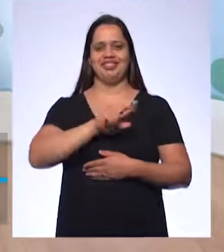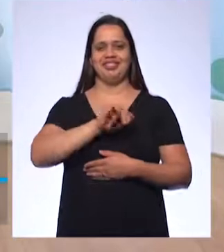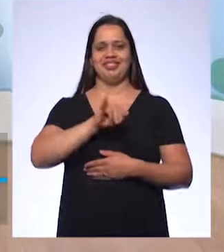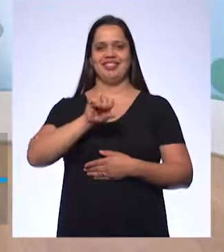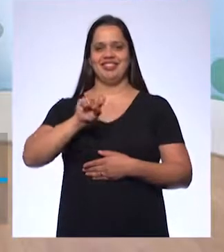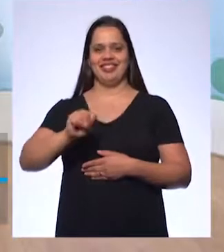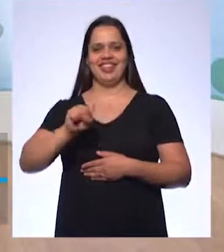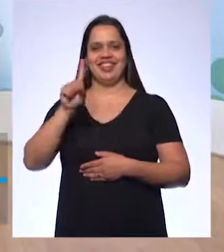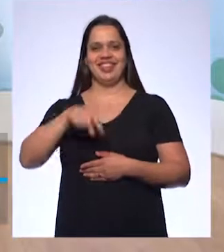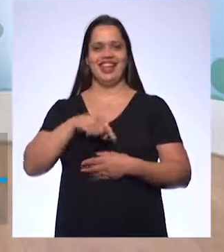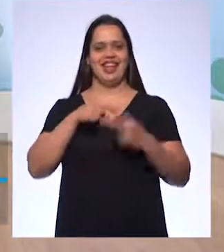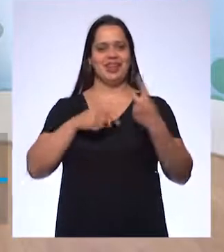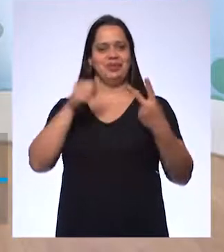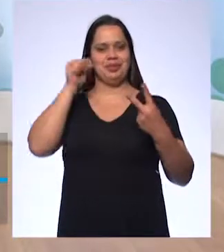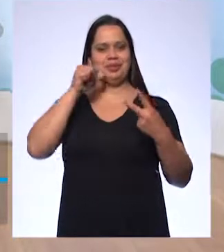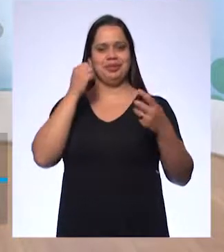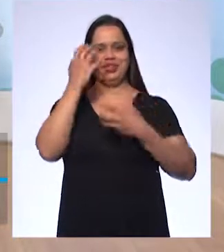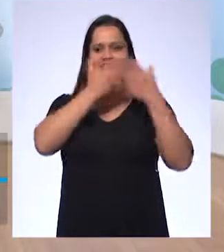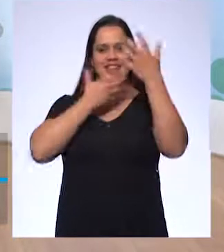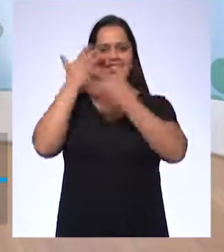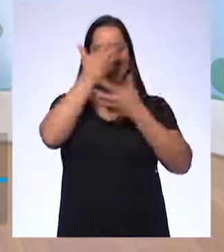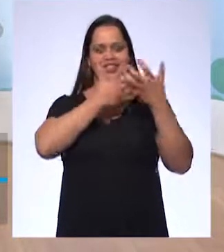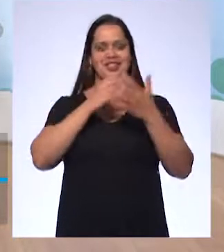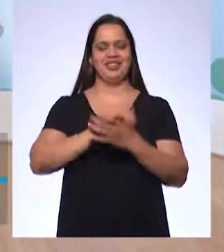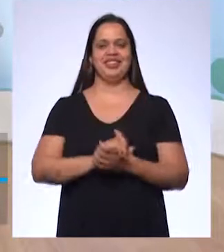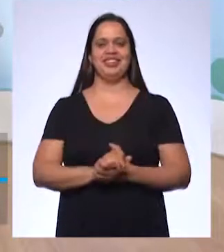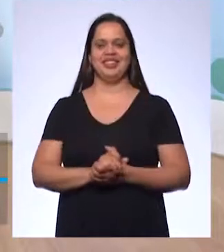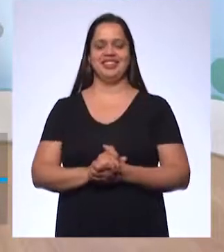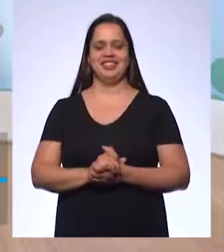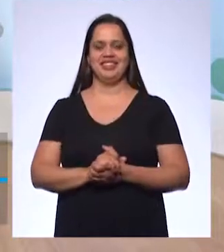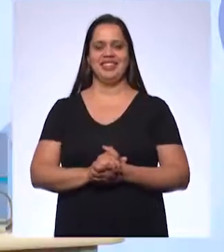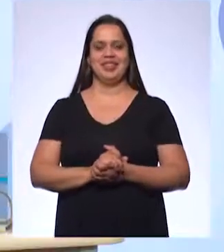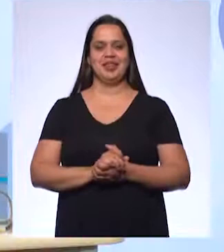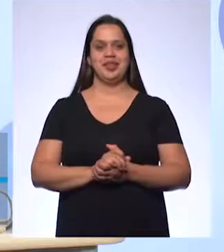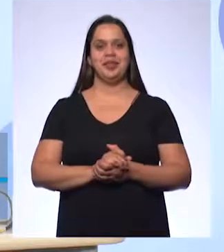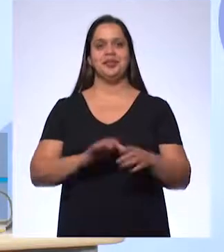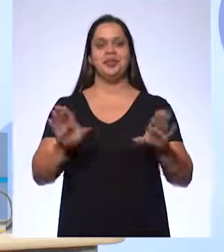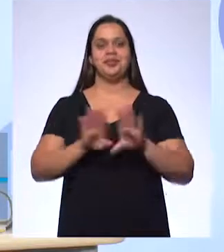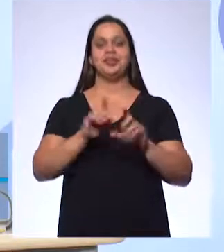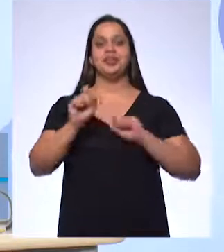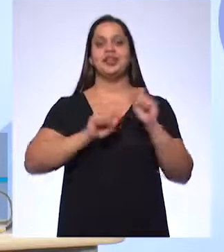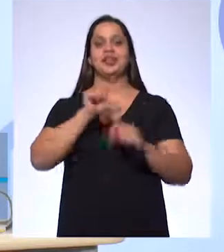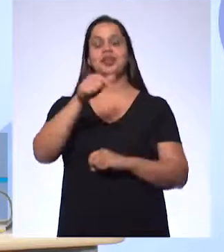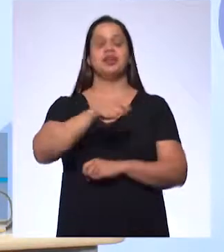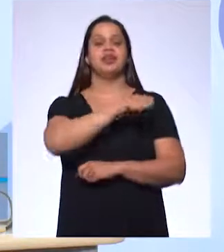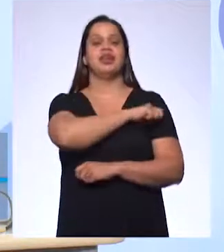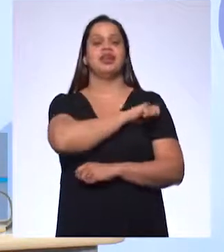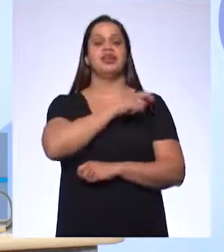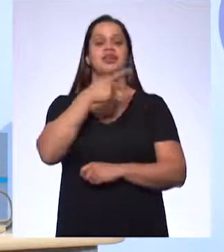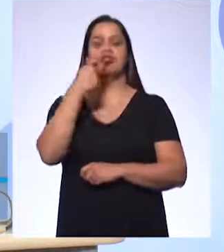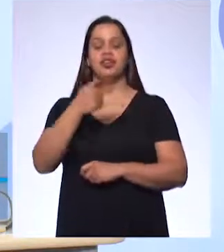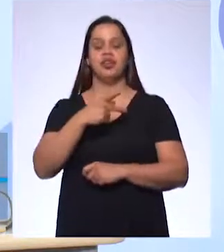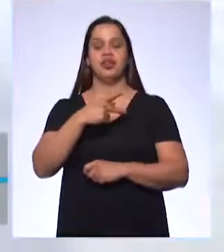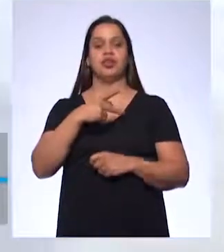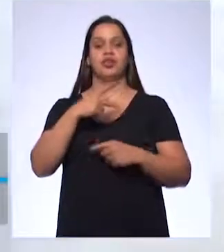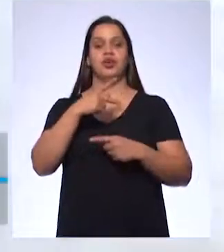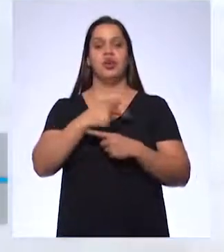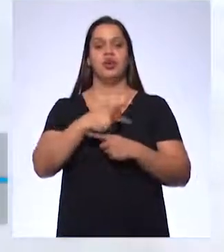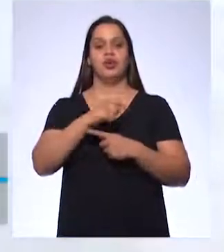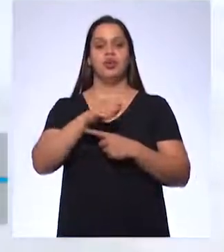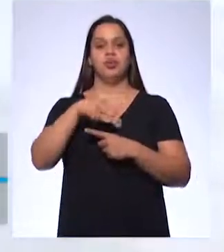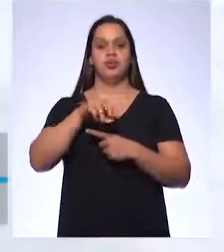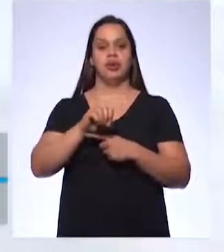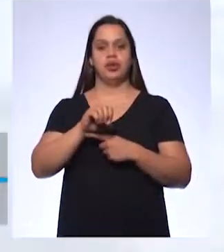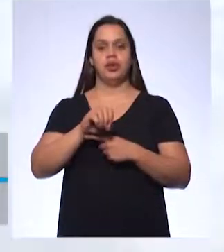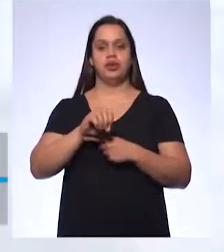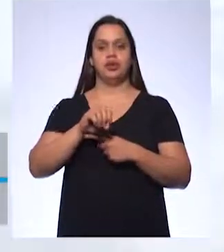derruba. Ó, professor, uma legal para a gente comentar. O Samuel mandou pano branco. Então, pano branco, na verdade, ele é causado